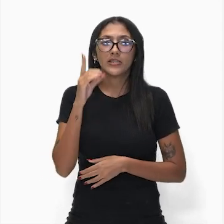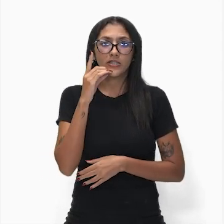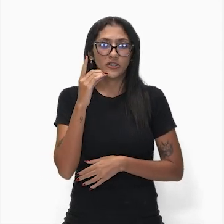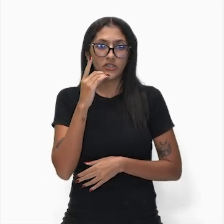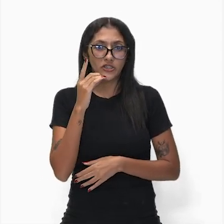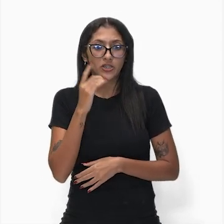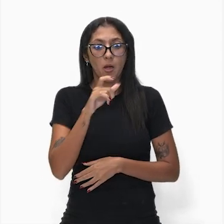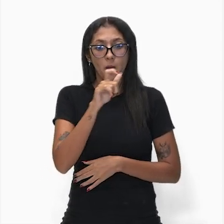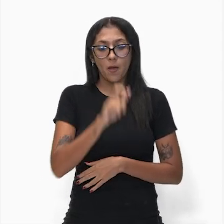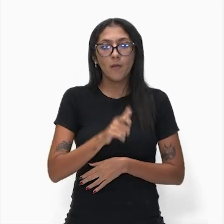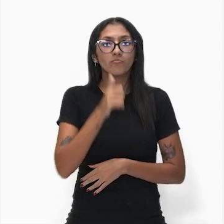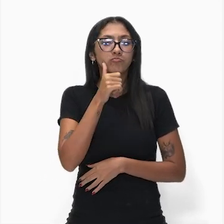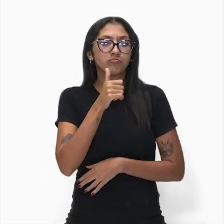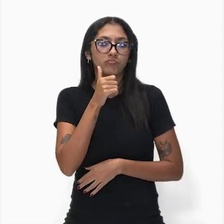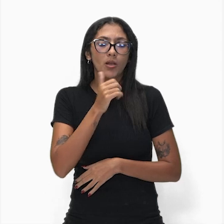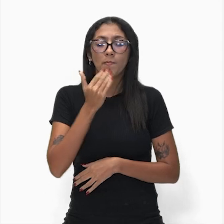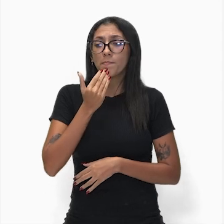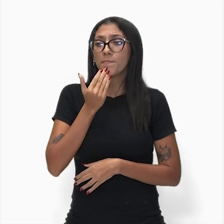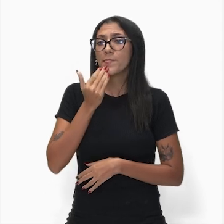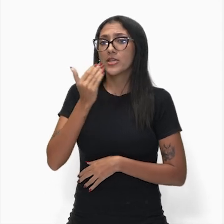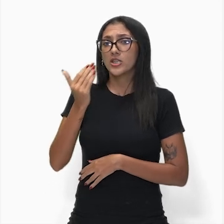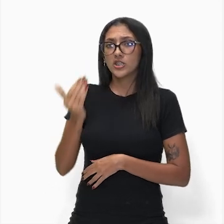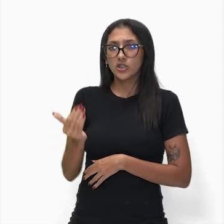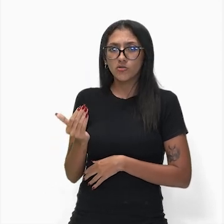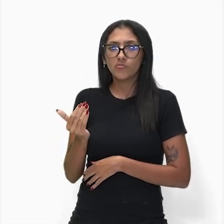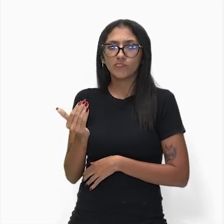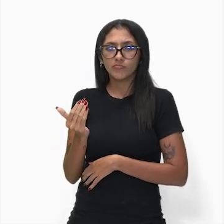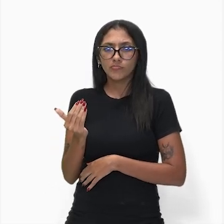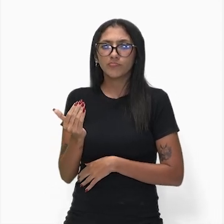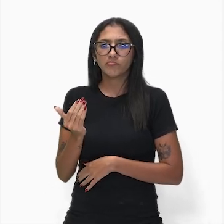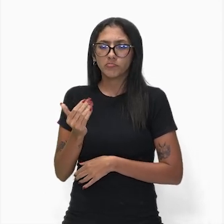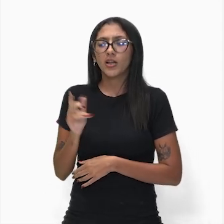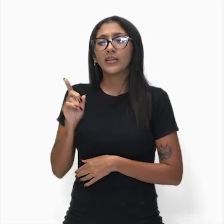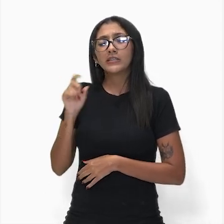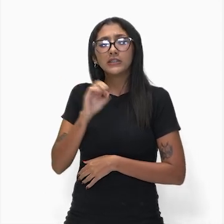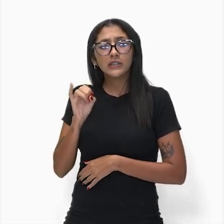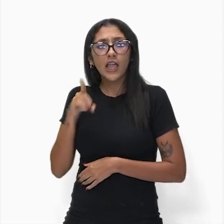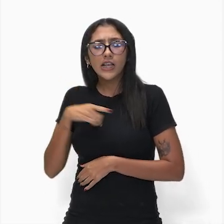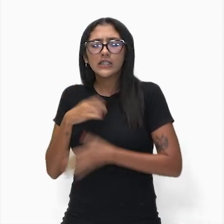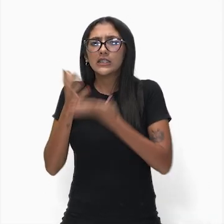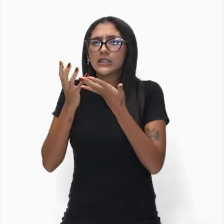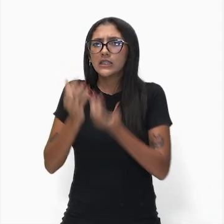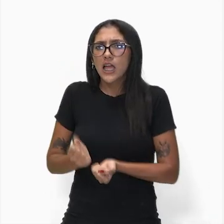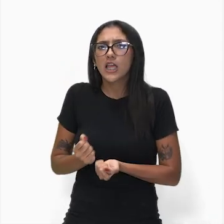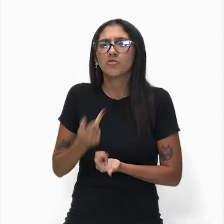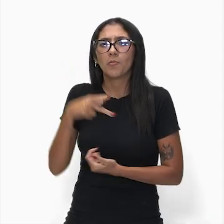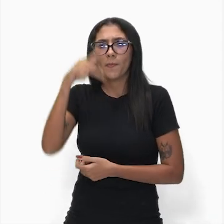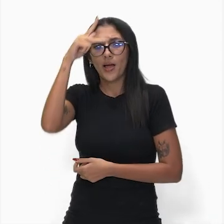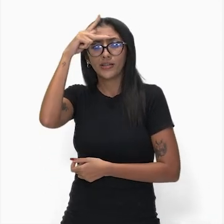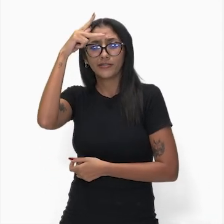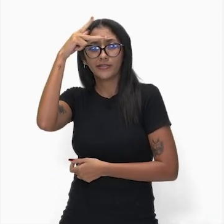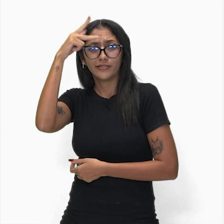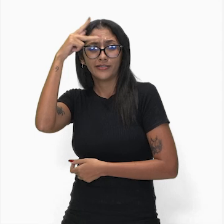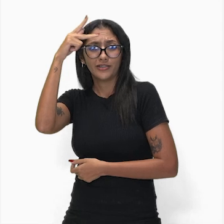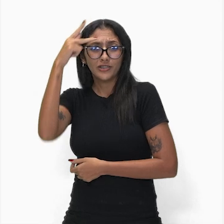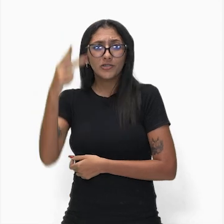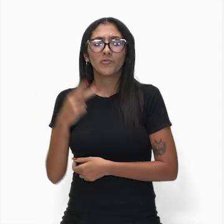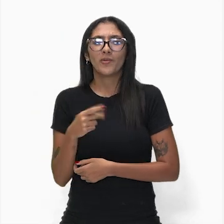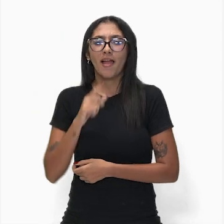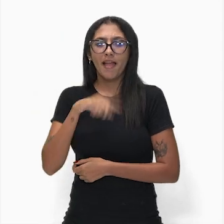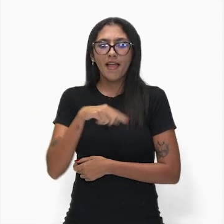Cordolina pedira a Conceição e a Vicente que aceitassem ser padrinhos da criança que estava por